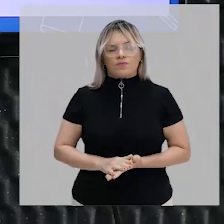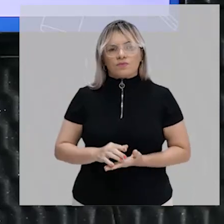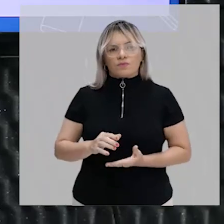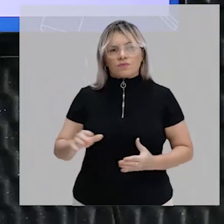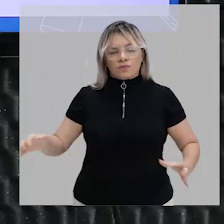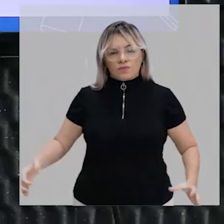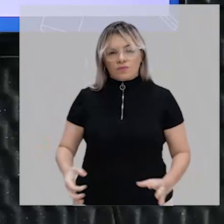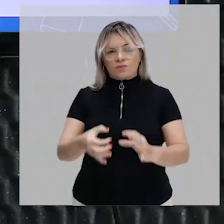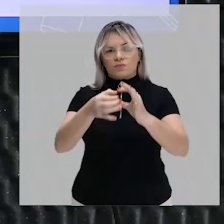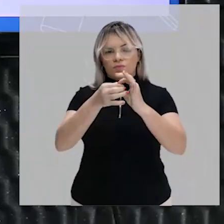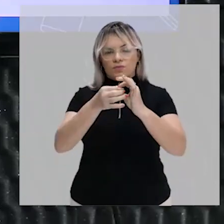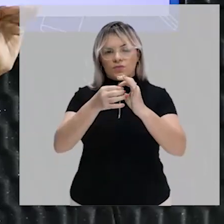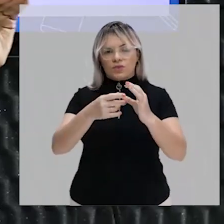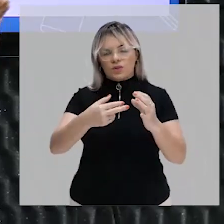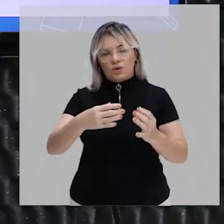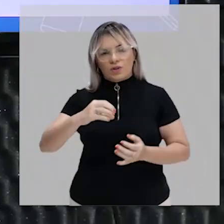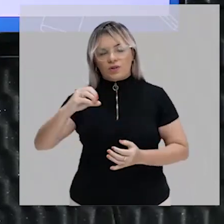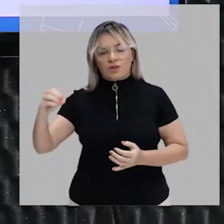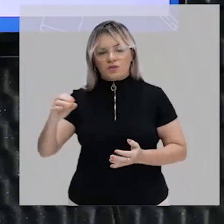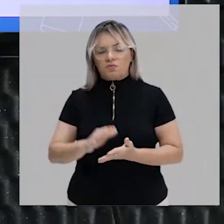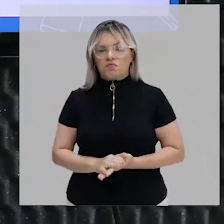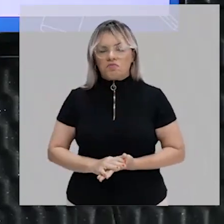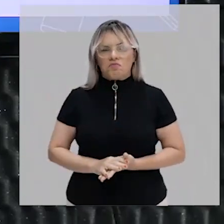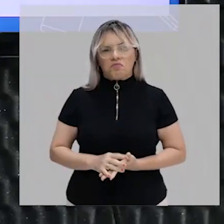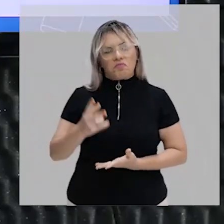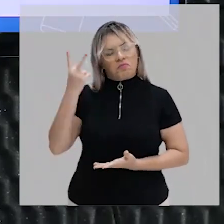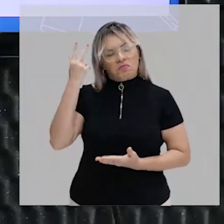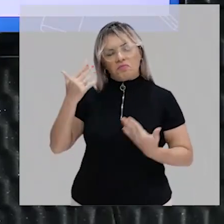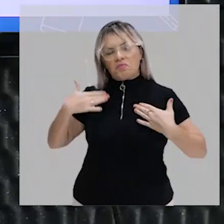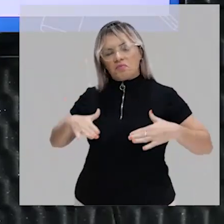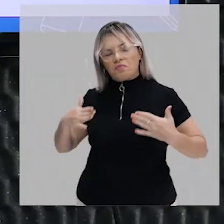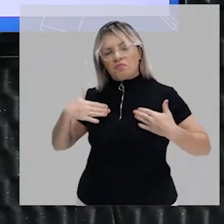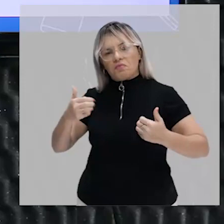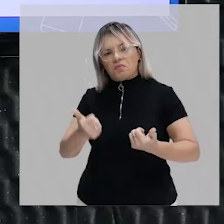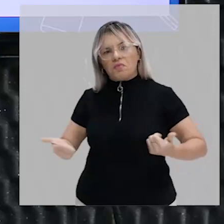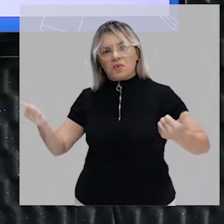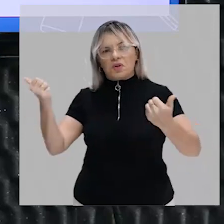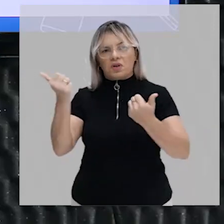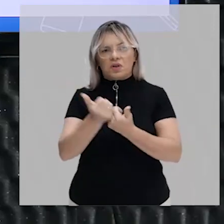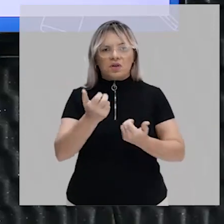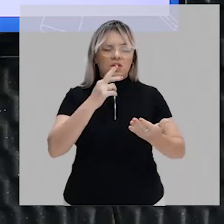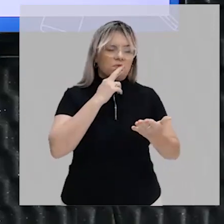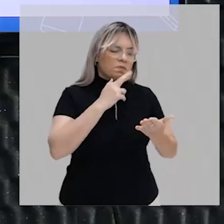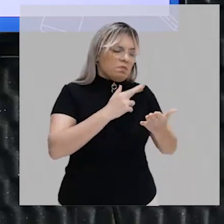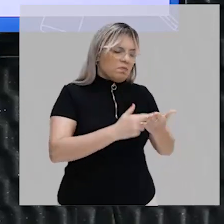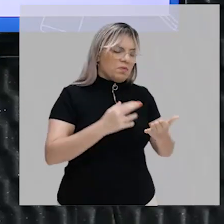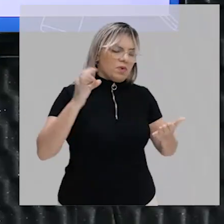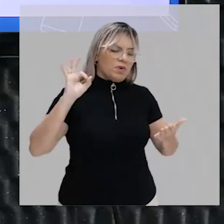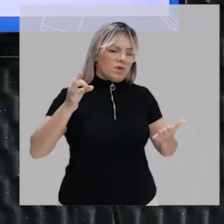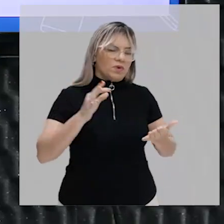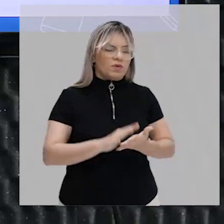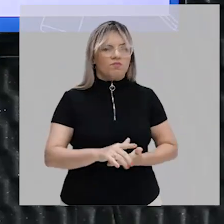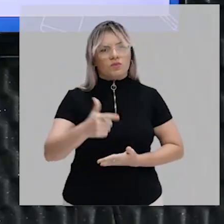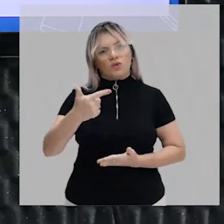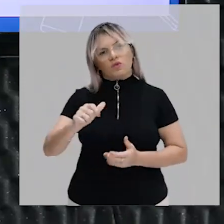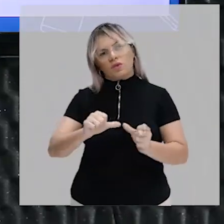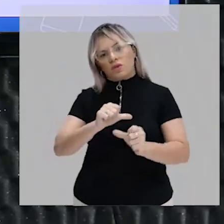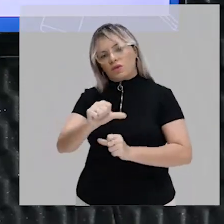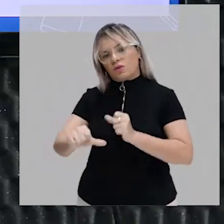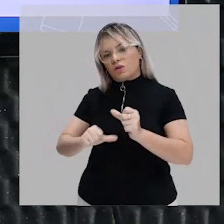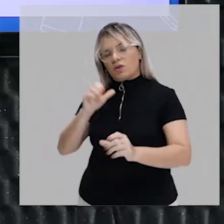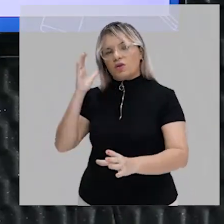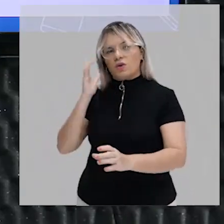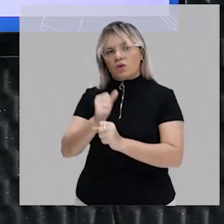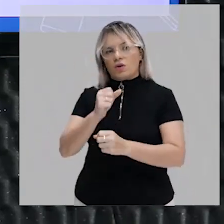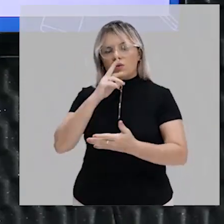for zero, tranquilo, você continua substituindo normal e encontrando o seu resultado correto. Então, não vai ter alteração nenhuma na tua